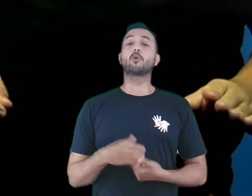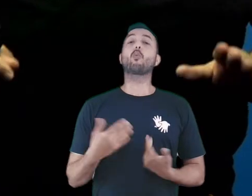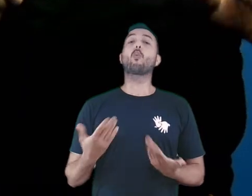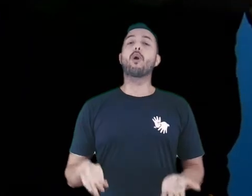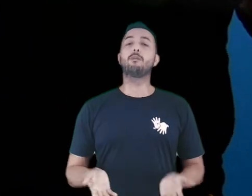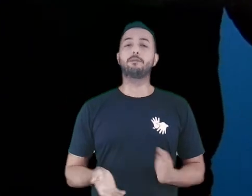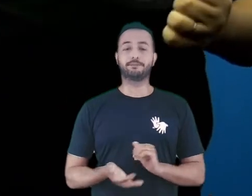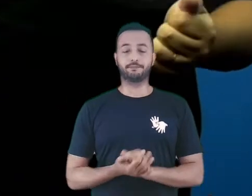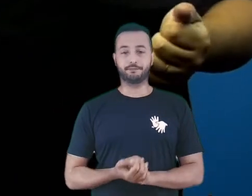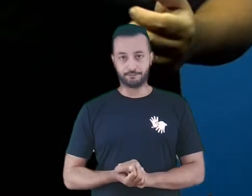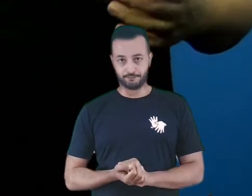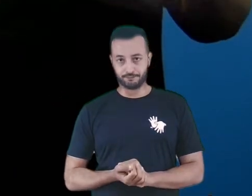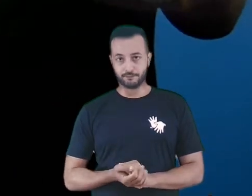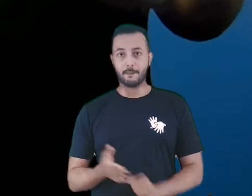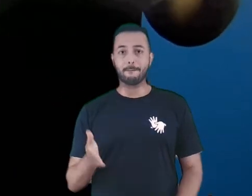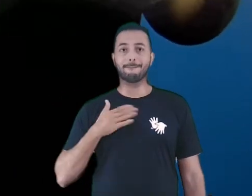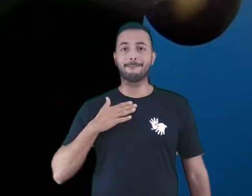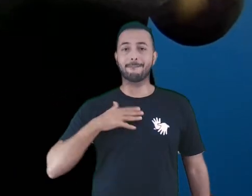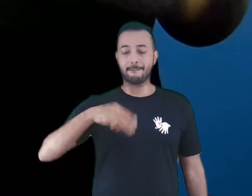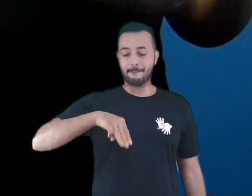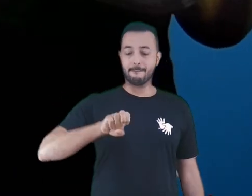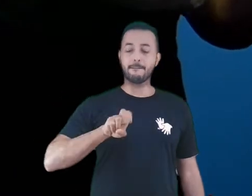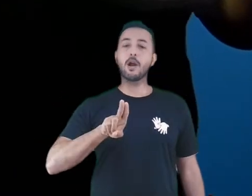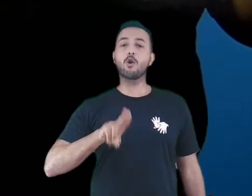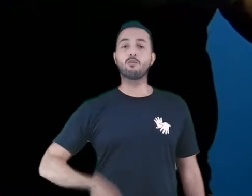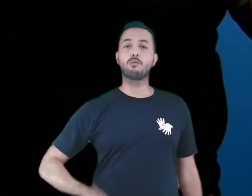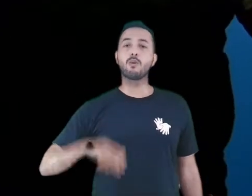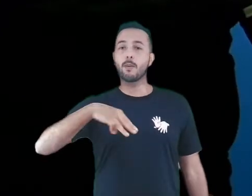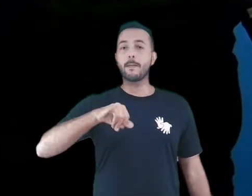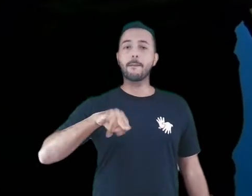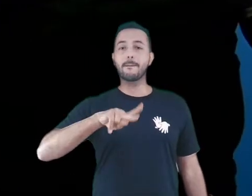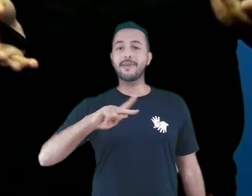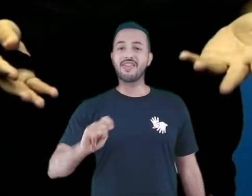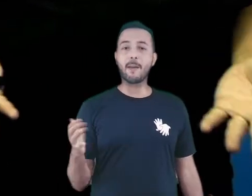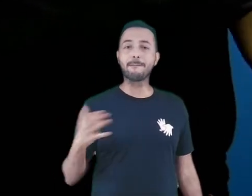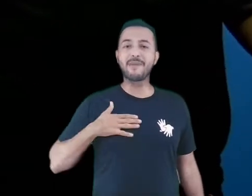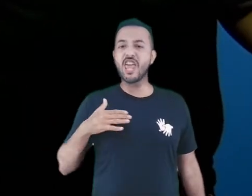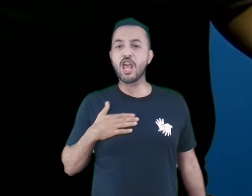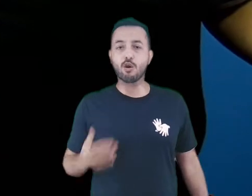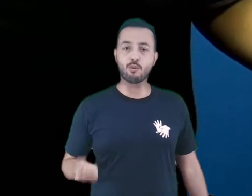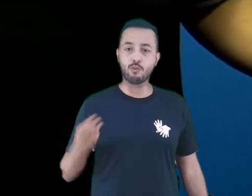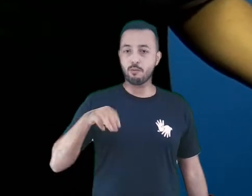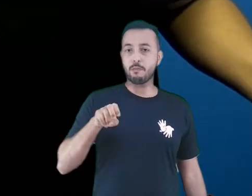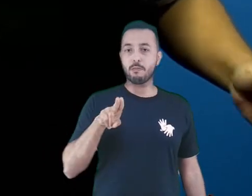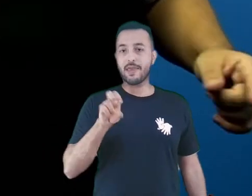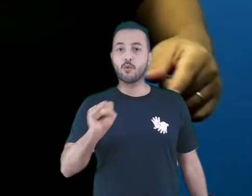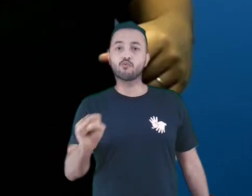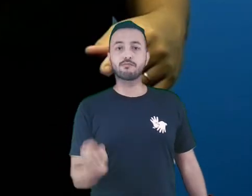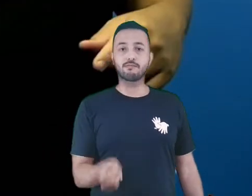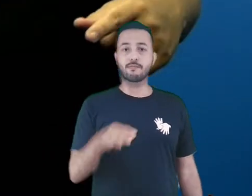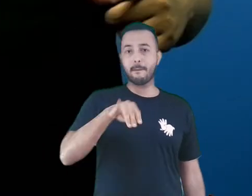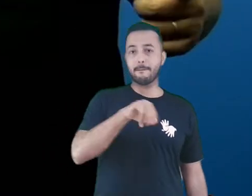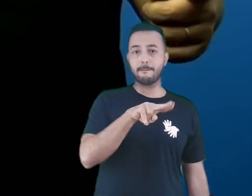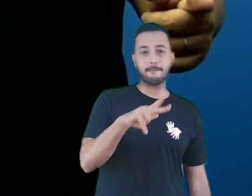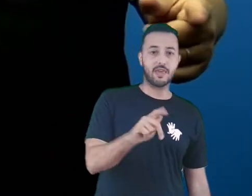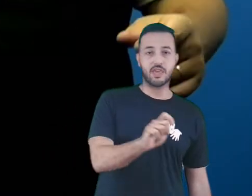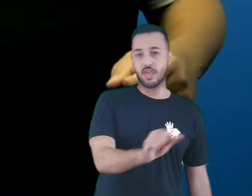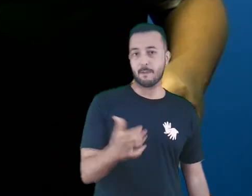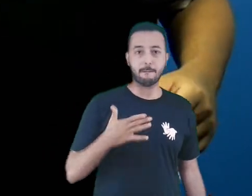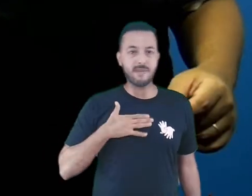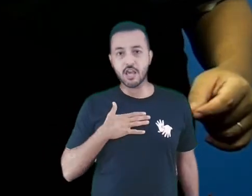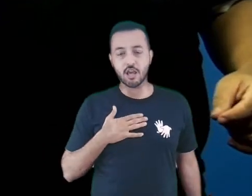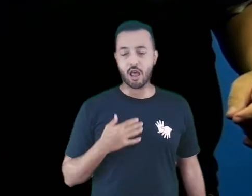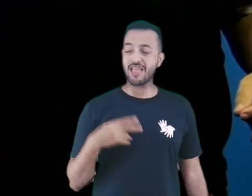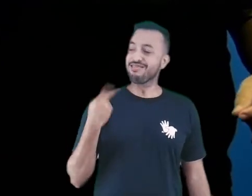eles: meu, minha, meus, minhas, teu,